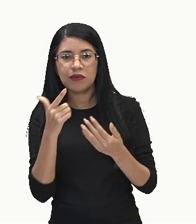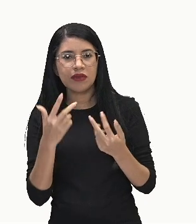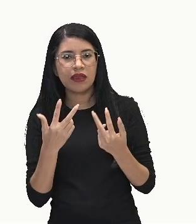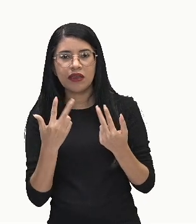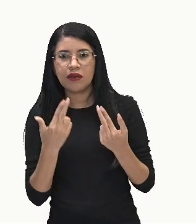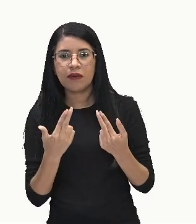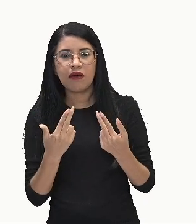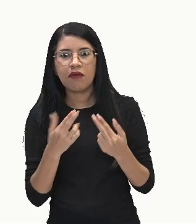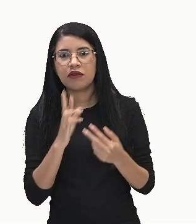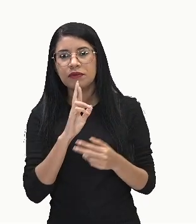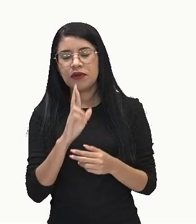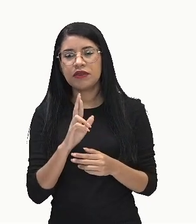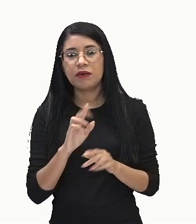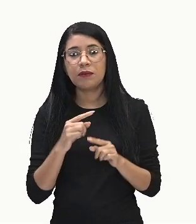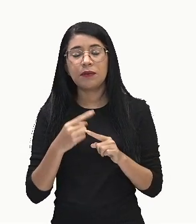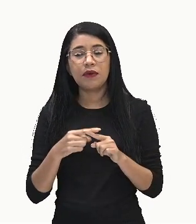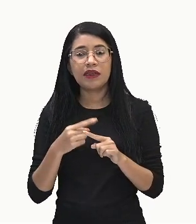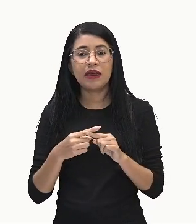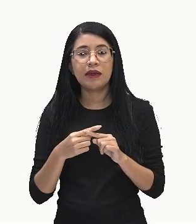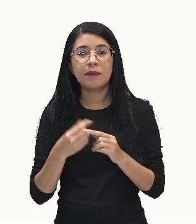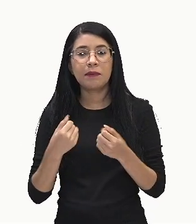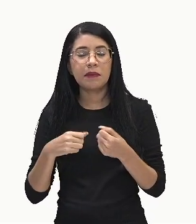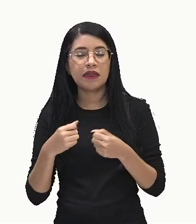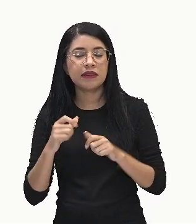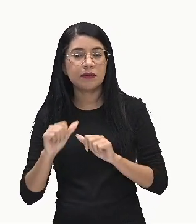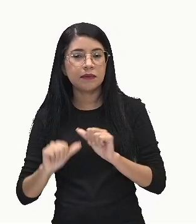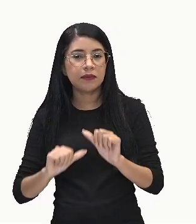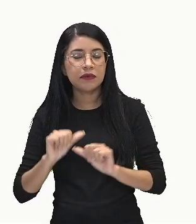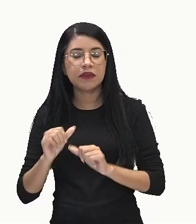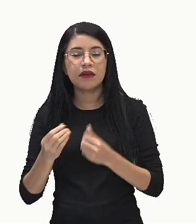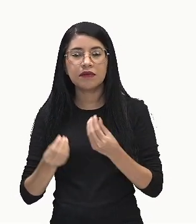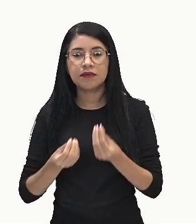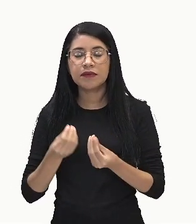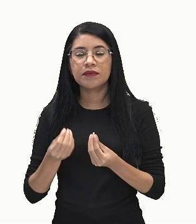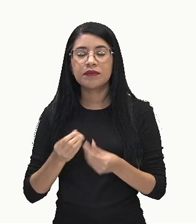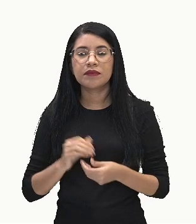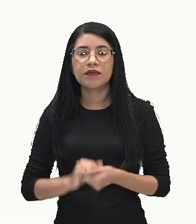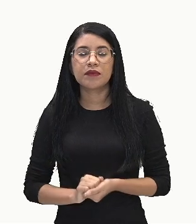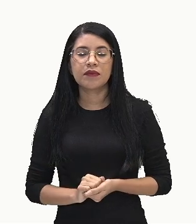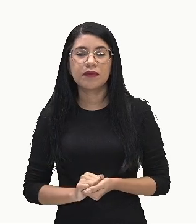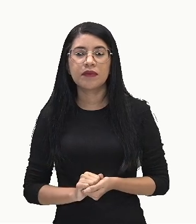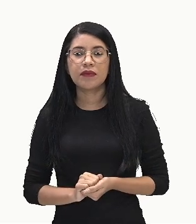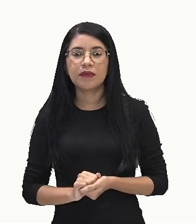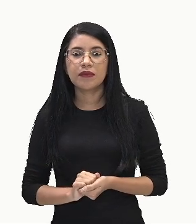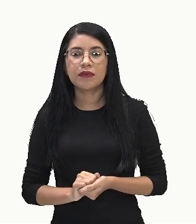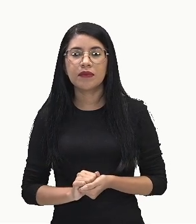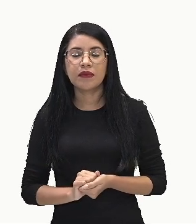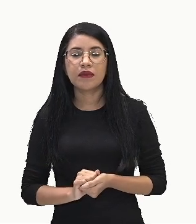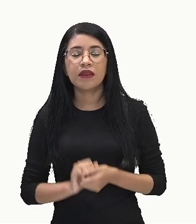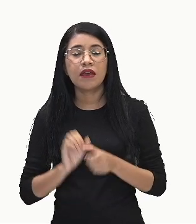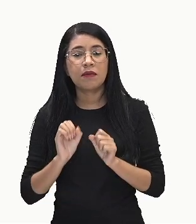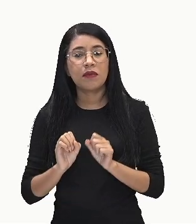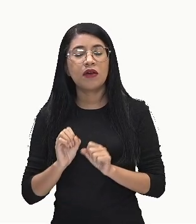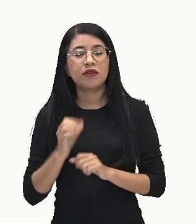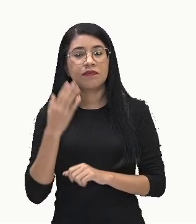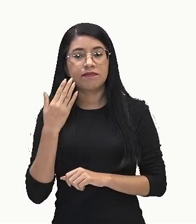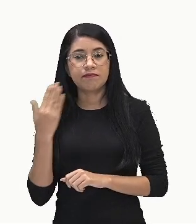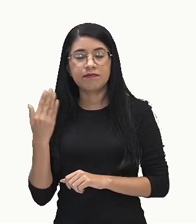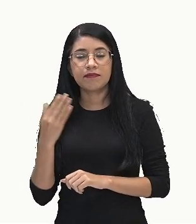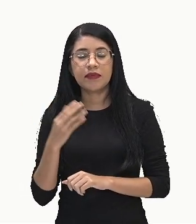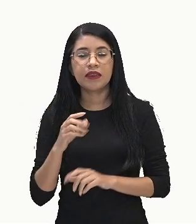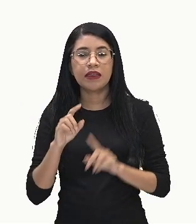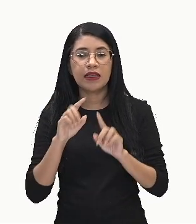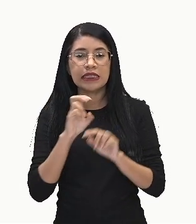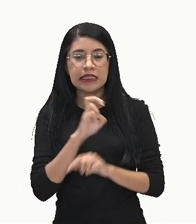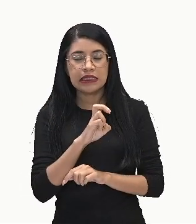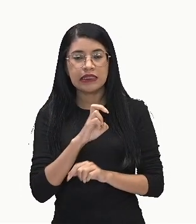porque esse resultado aqui está disfarçado. De que forma? Você pode escrever assim, ó, 5, aí